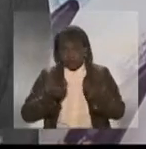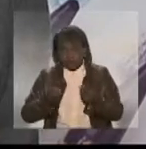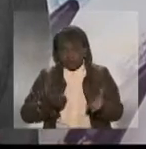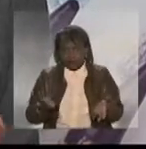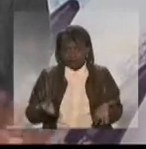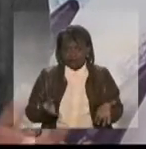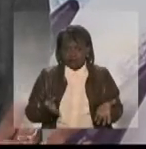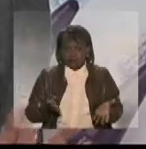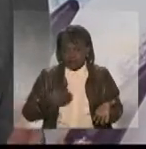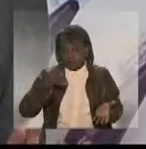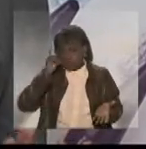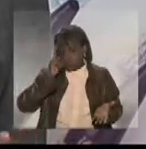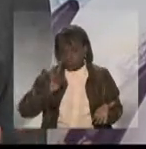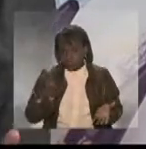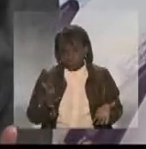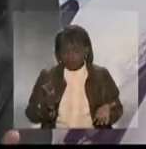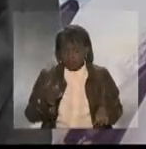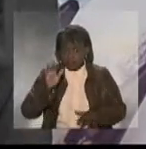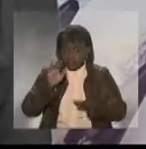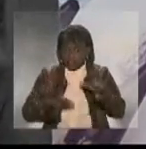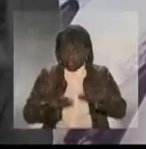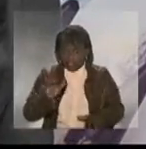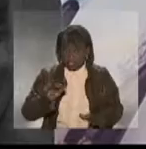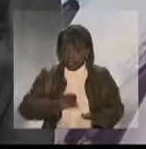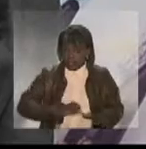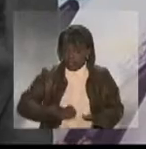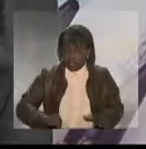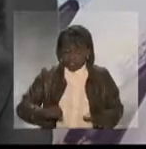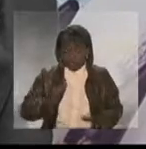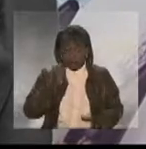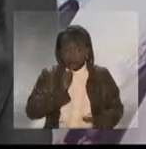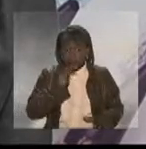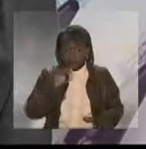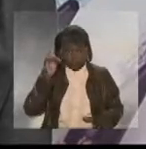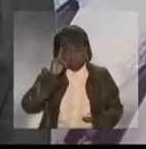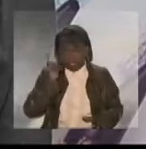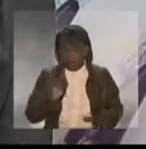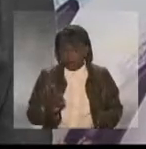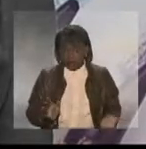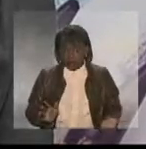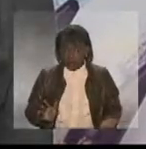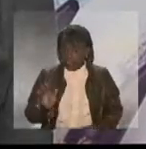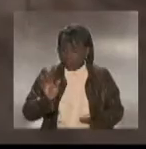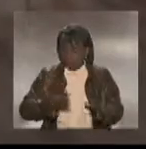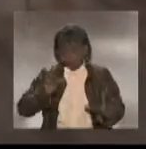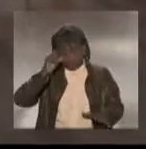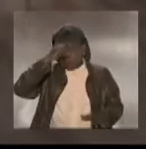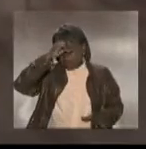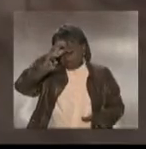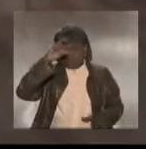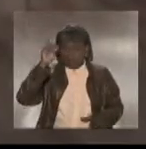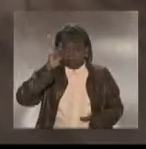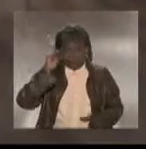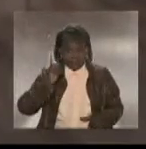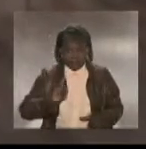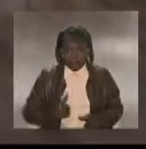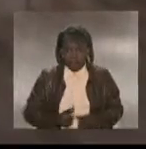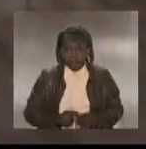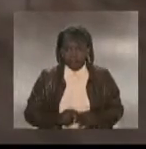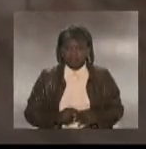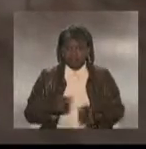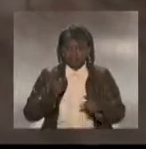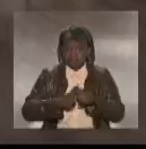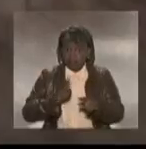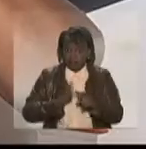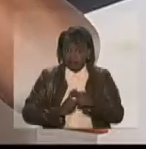filha e eu não estou sabendo. Porque às vezes vai fazer o aborto, às vezes sem os pais sequer saberem. Os pais verdade. tomarem conhecimento Acontece